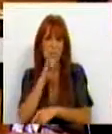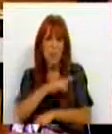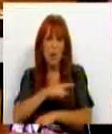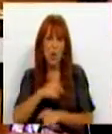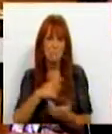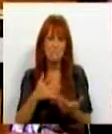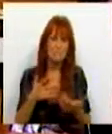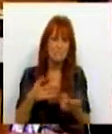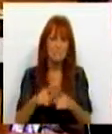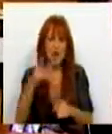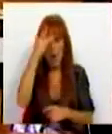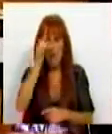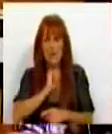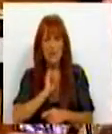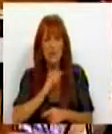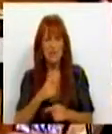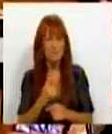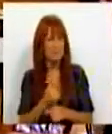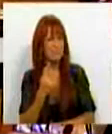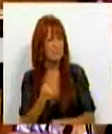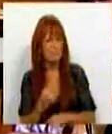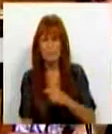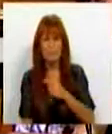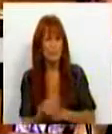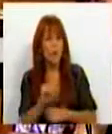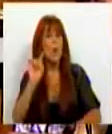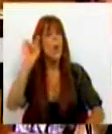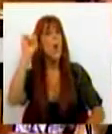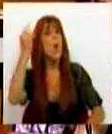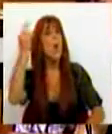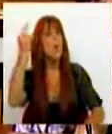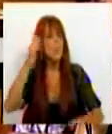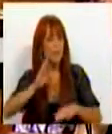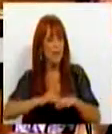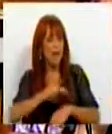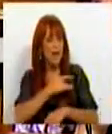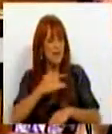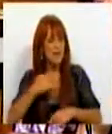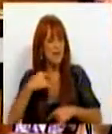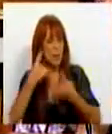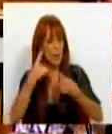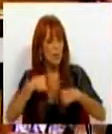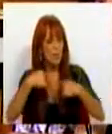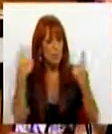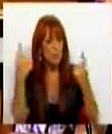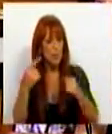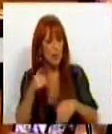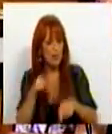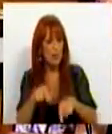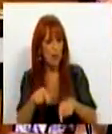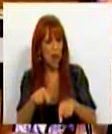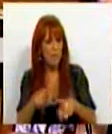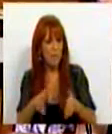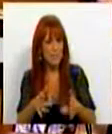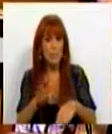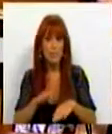podem, em nosso entender, não se justificar, a não ser que razões de saúde pública o justifiquem.